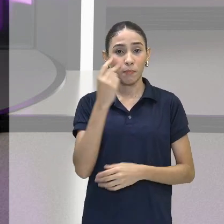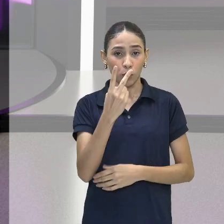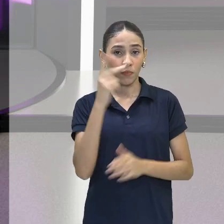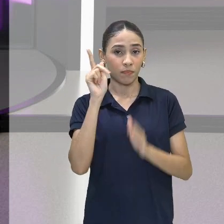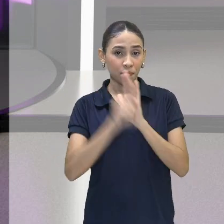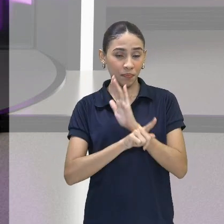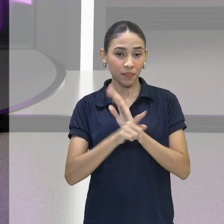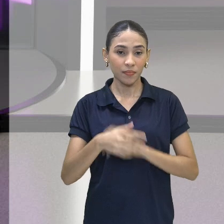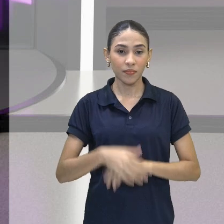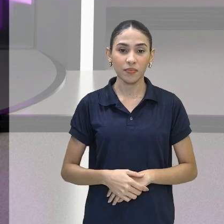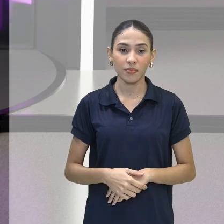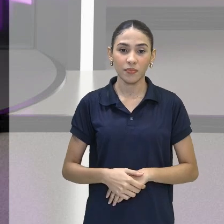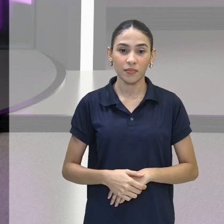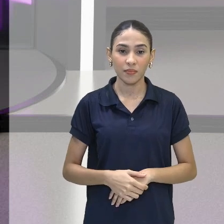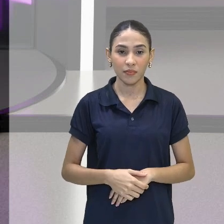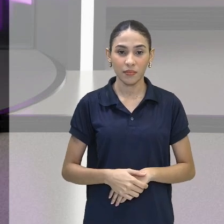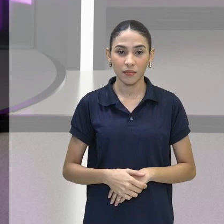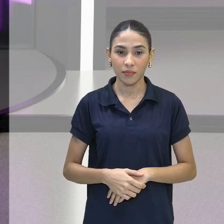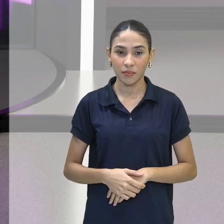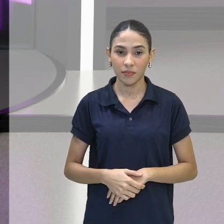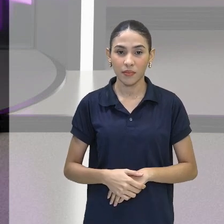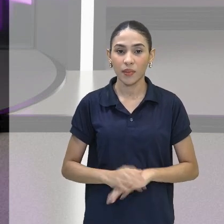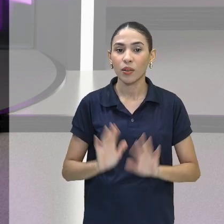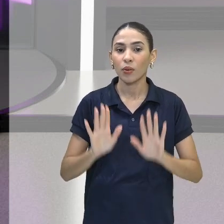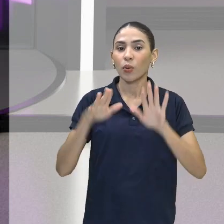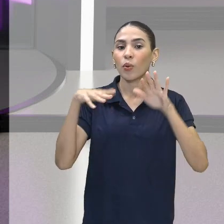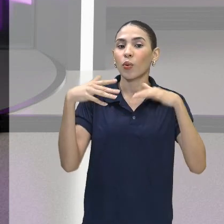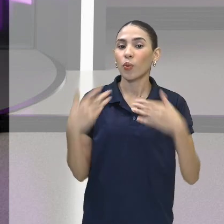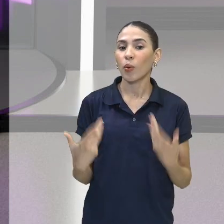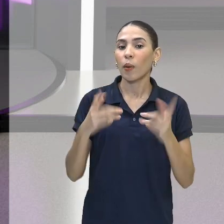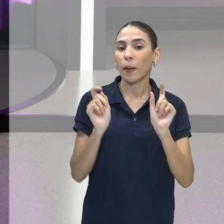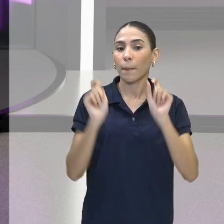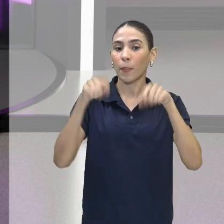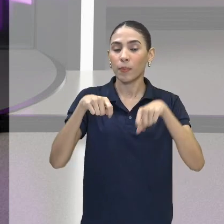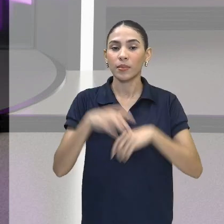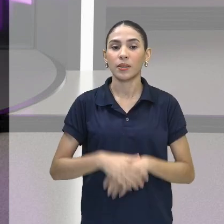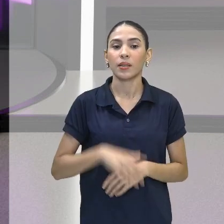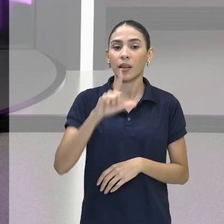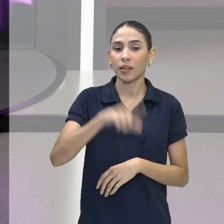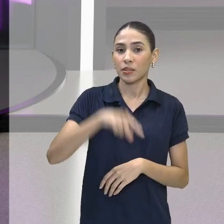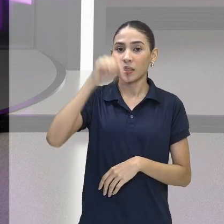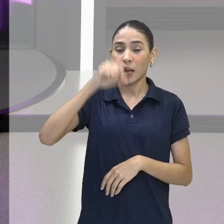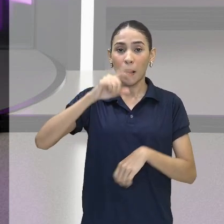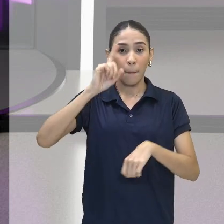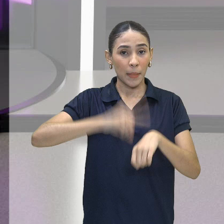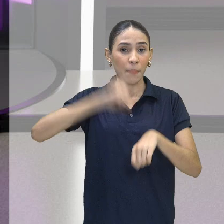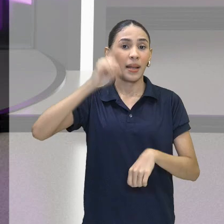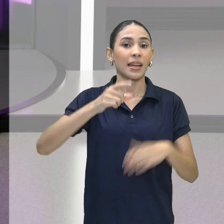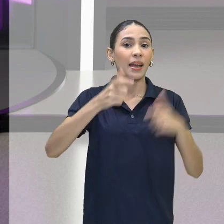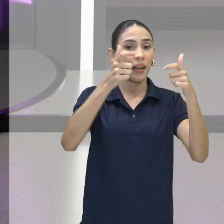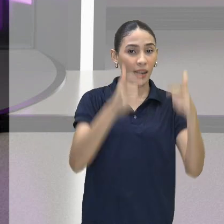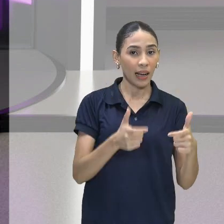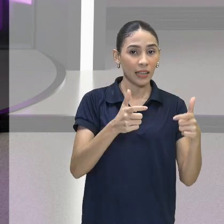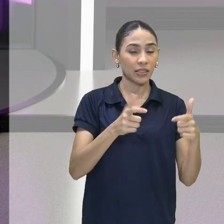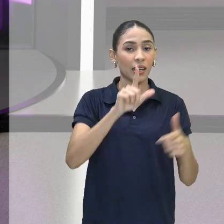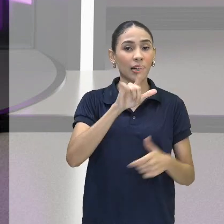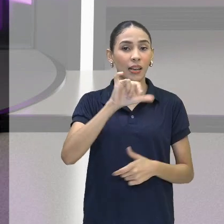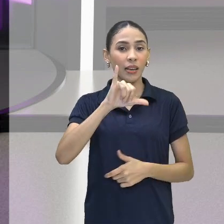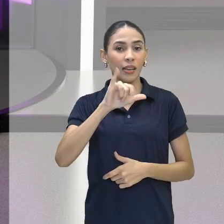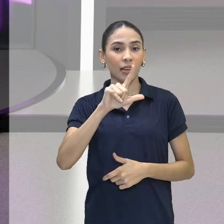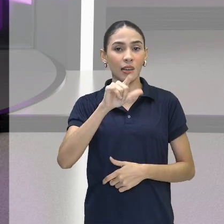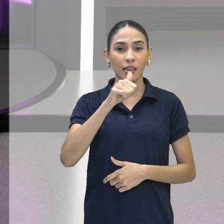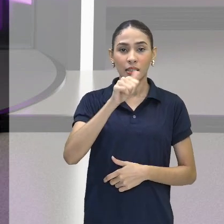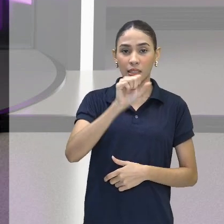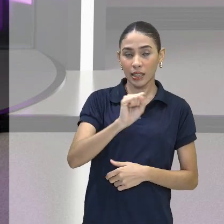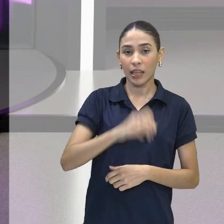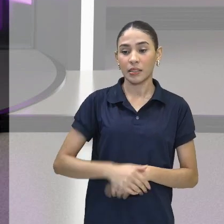nossa segunda pergunta é assim, ó. Qual a probabilidade de tirar na primeira caixa uma bola lilás e